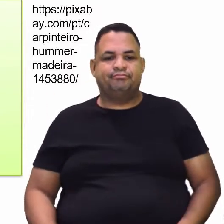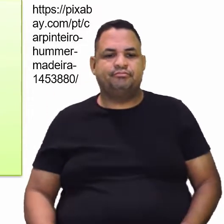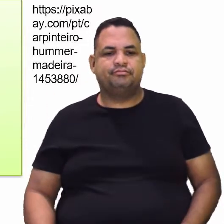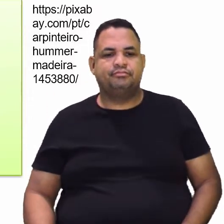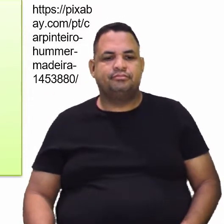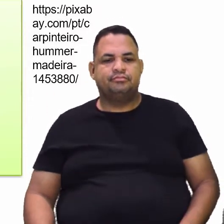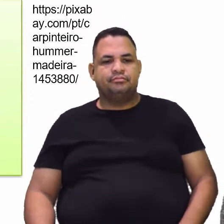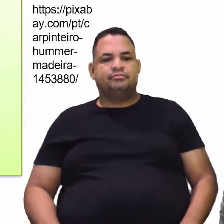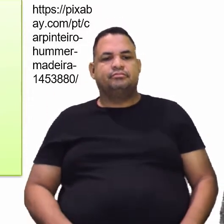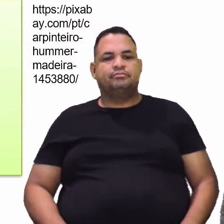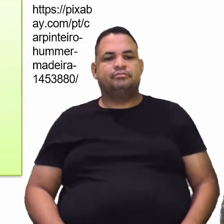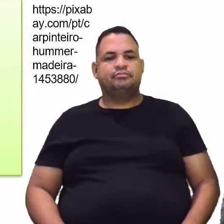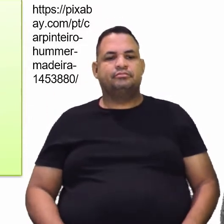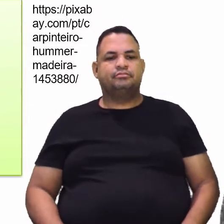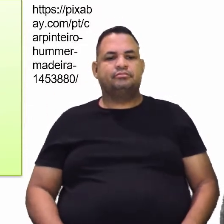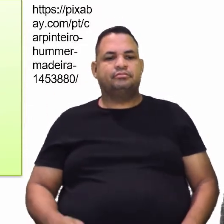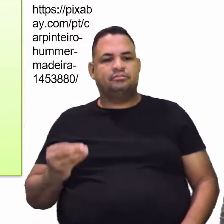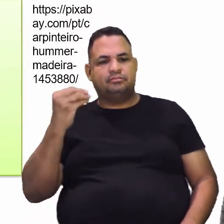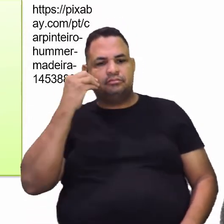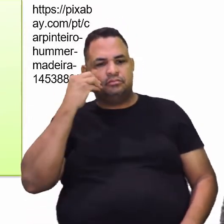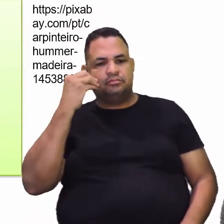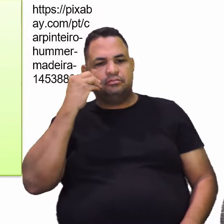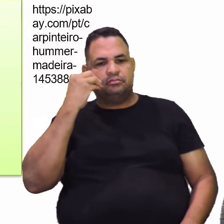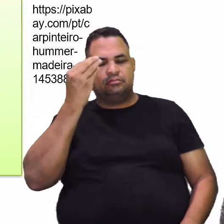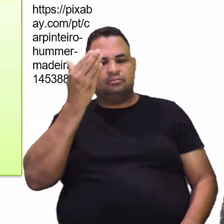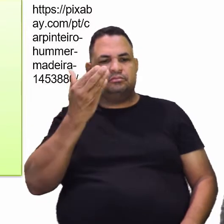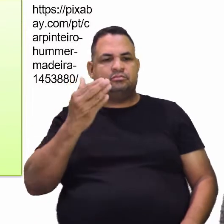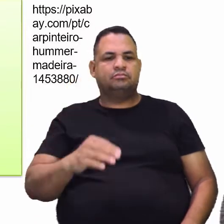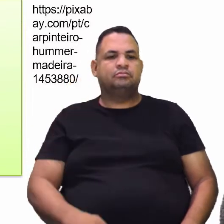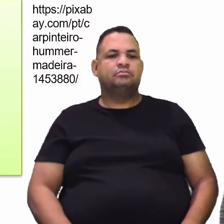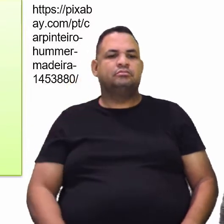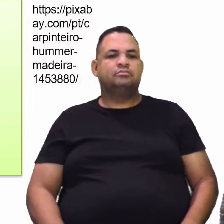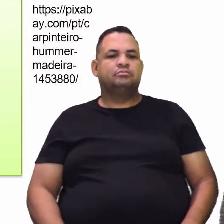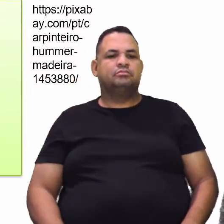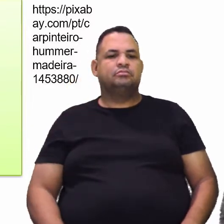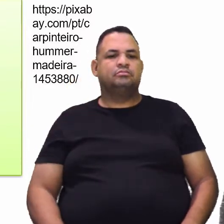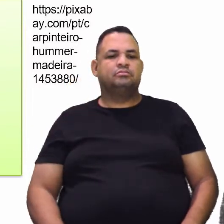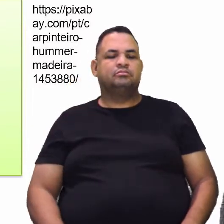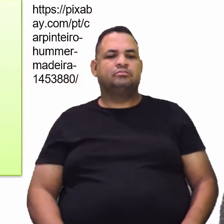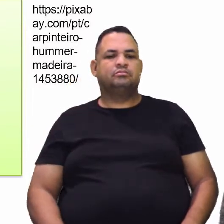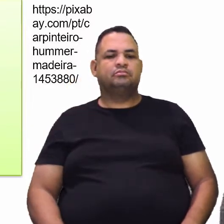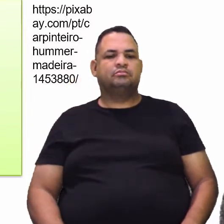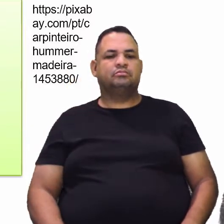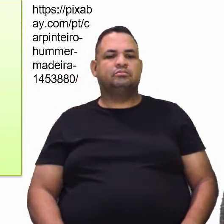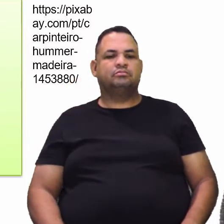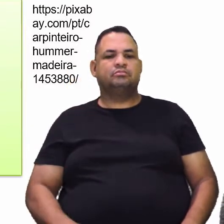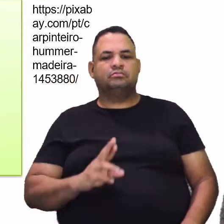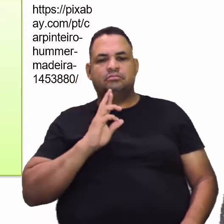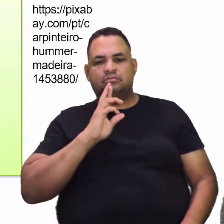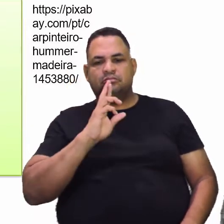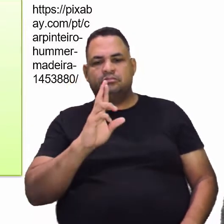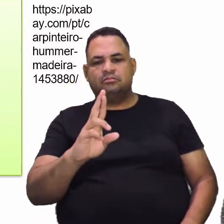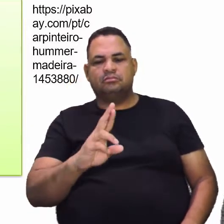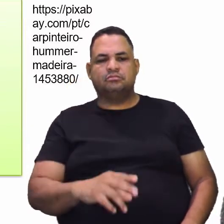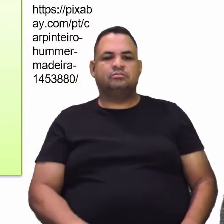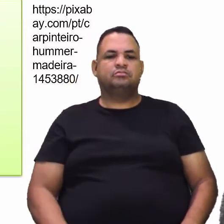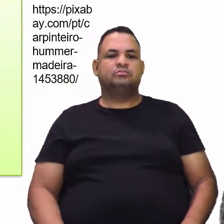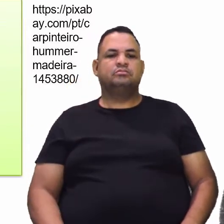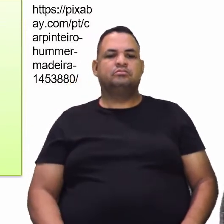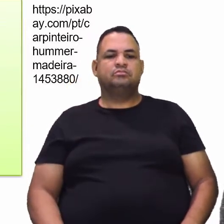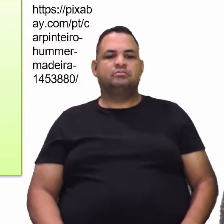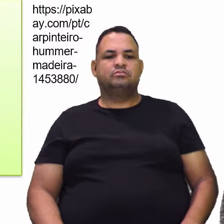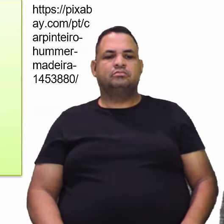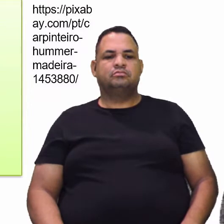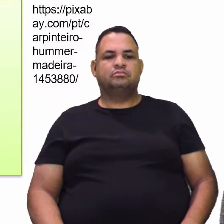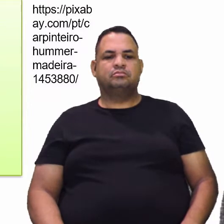legal. Então, try, tentar, tries. Reply, responder,